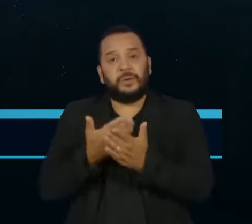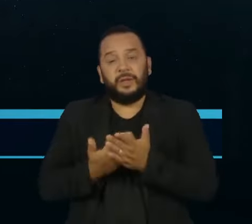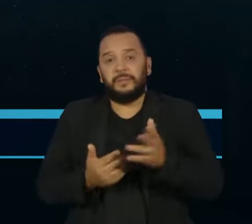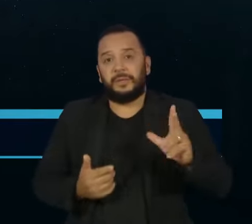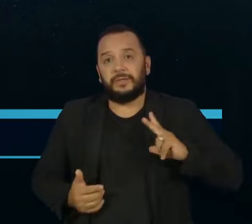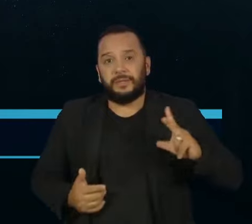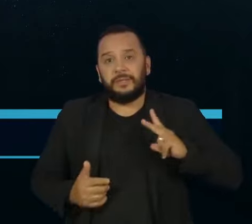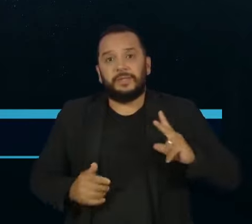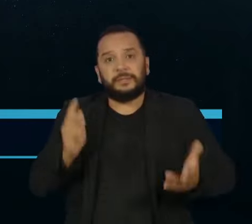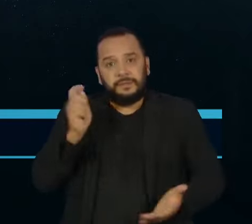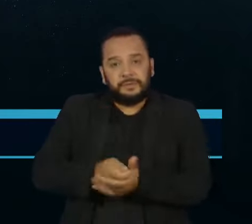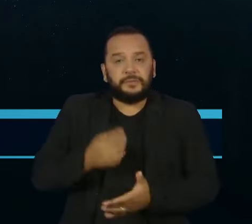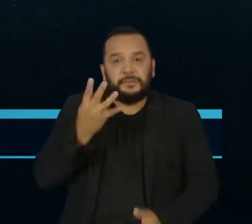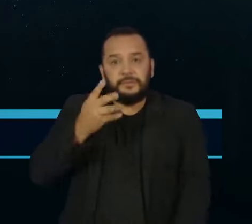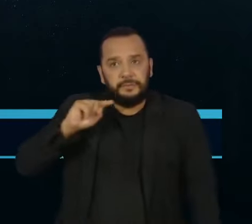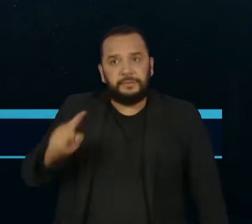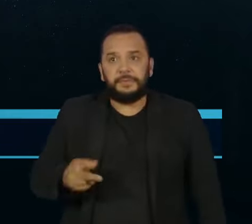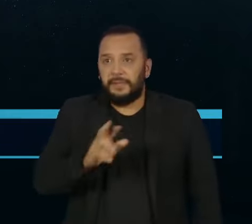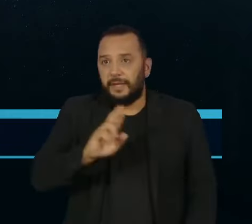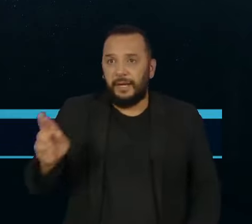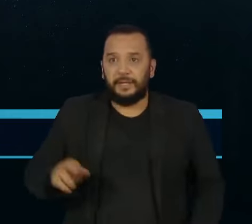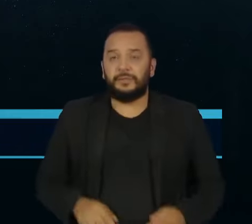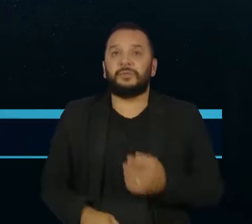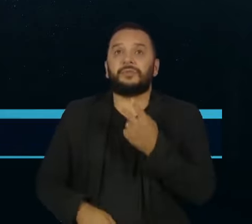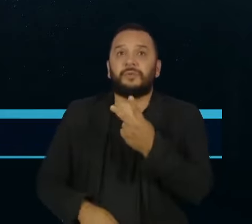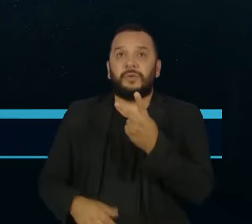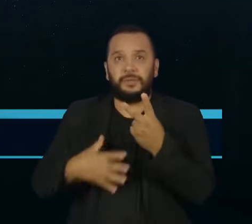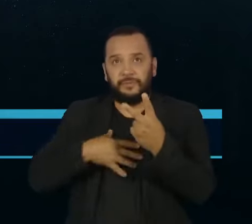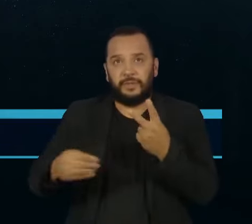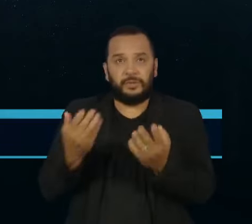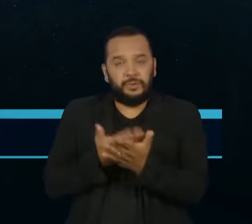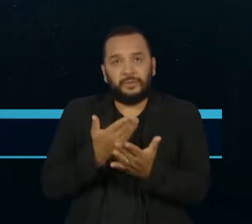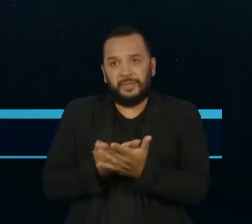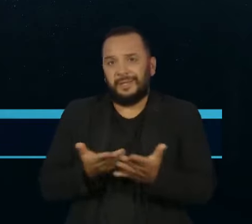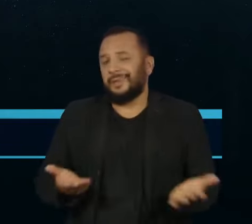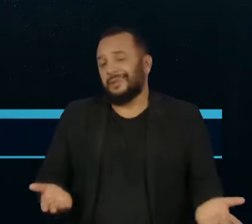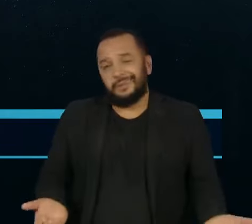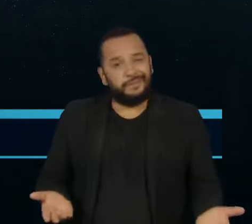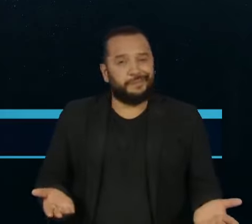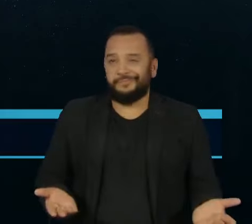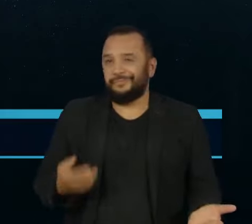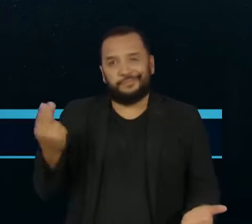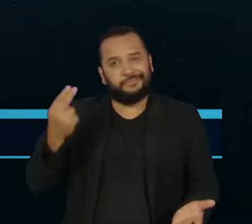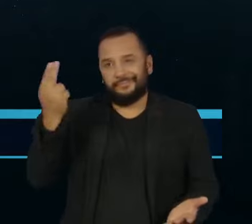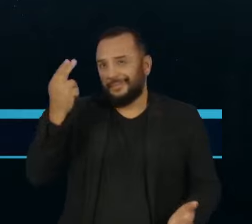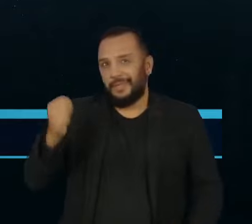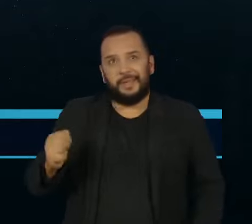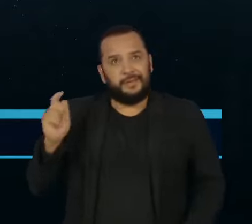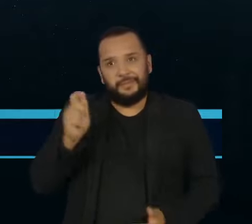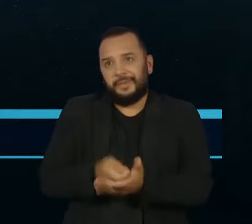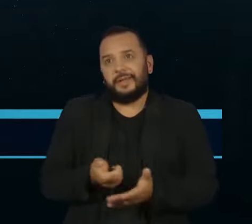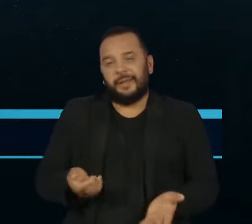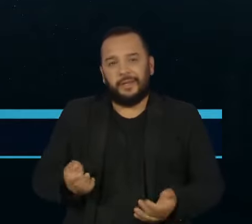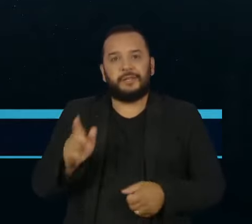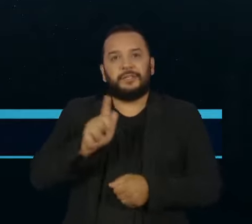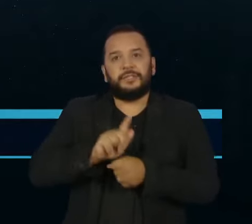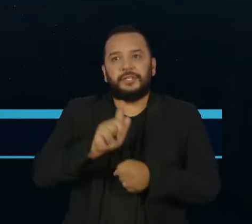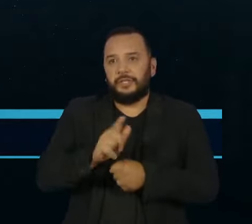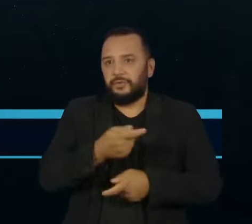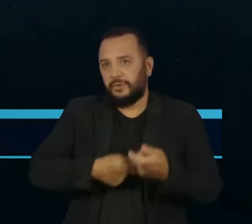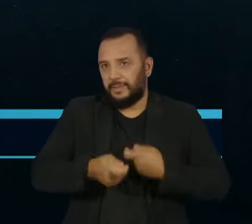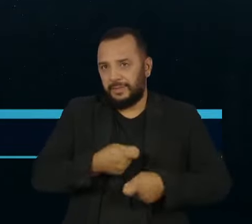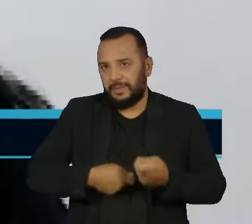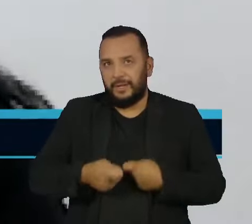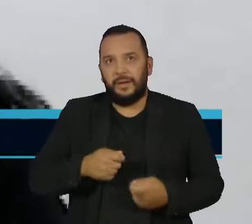menos R$4.000 para manter os dois filhos na escolinha. E aí, não teve jeito. A gerente comercial parou